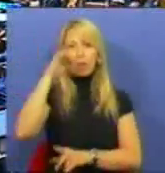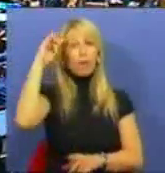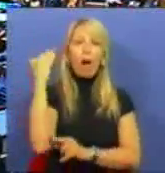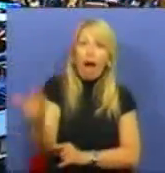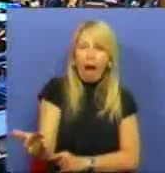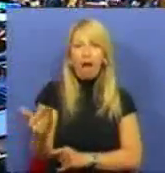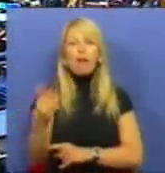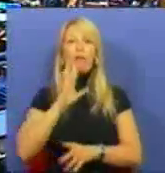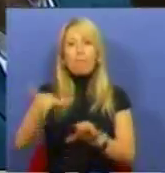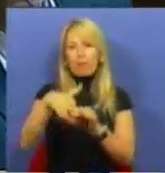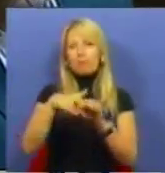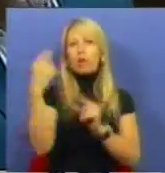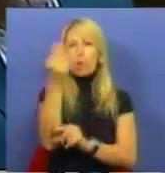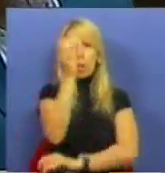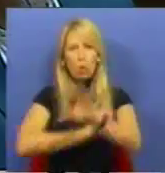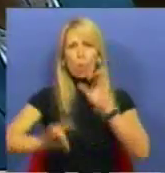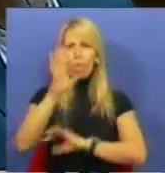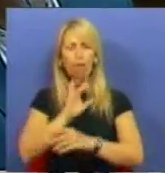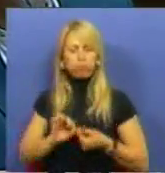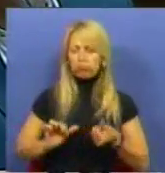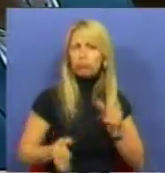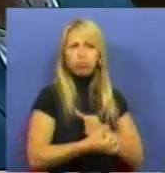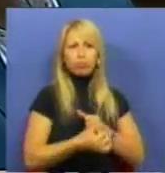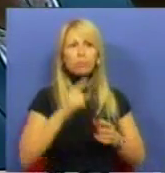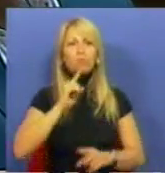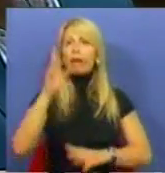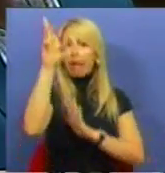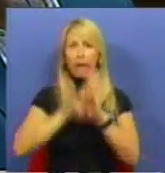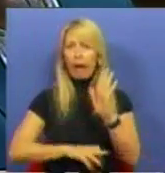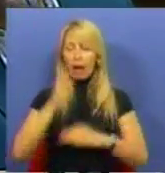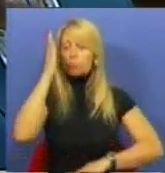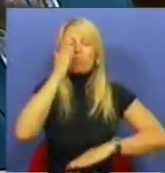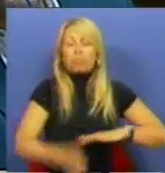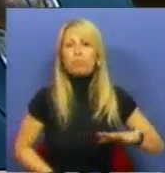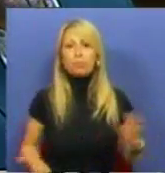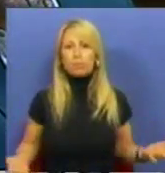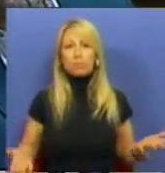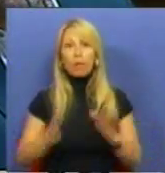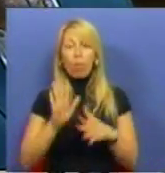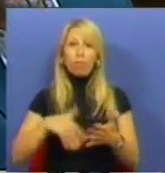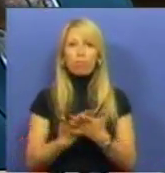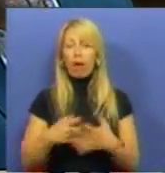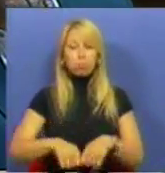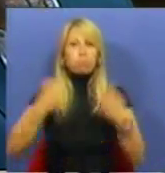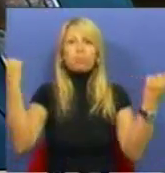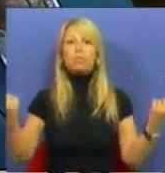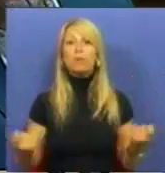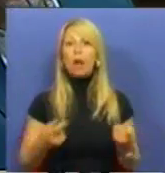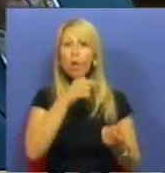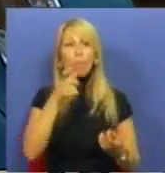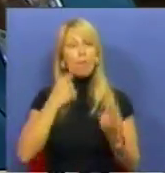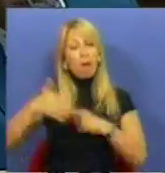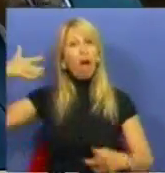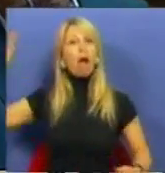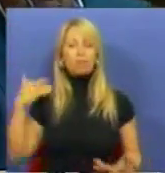Europeia. Esta mudança das regras a meio do jogo quebra compromissos anteriores e cria